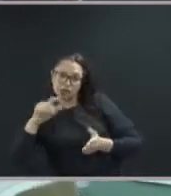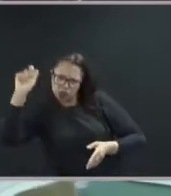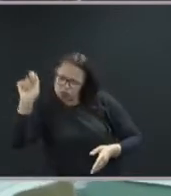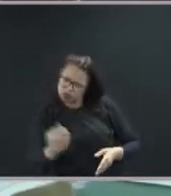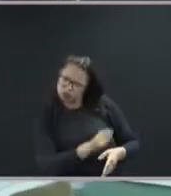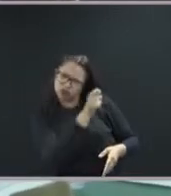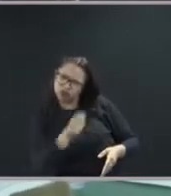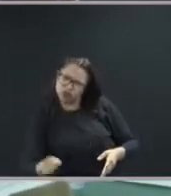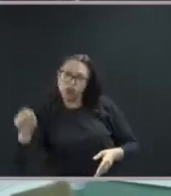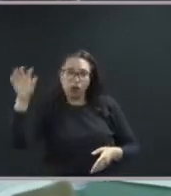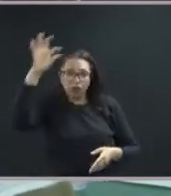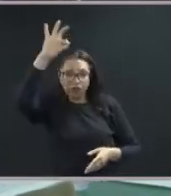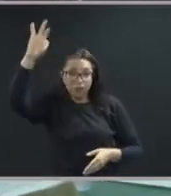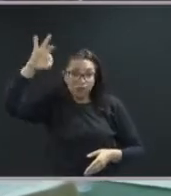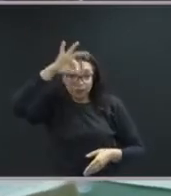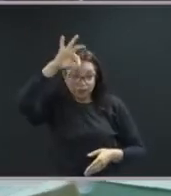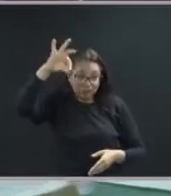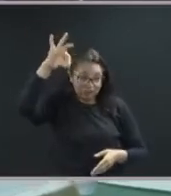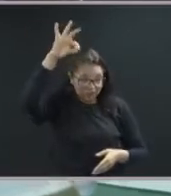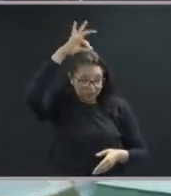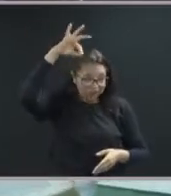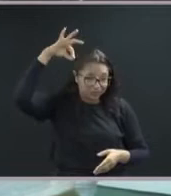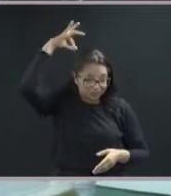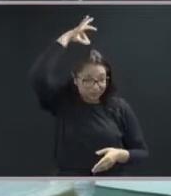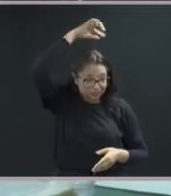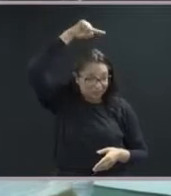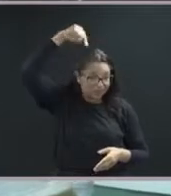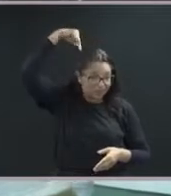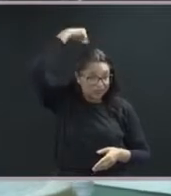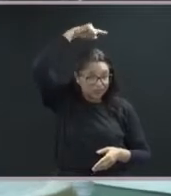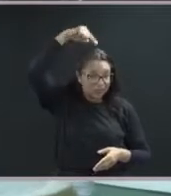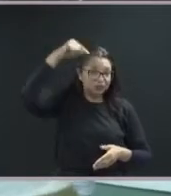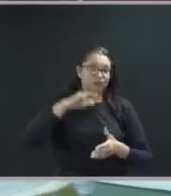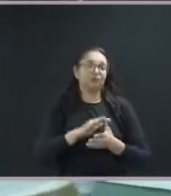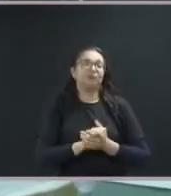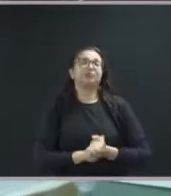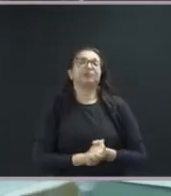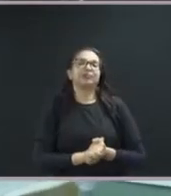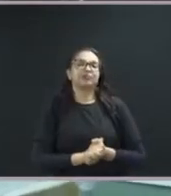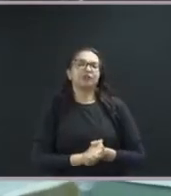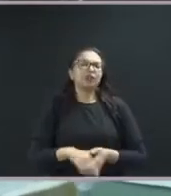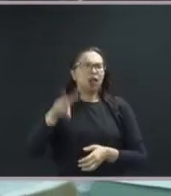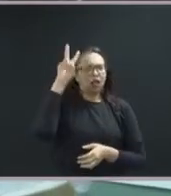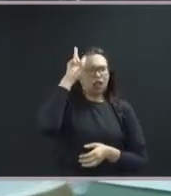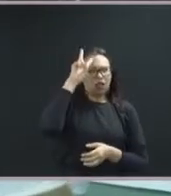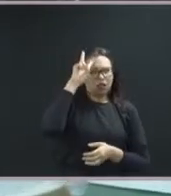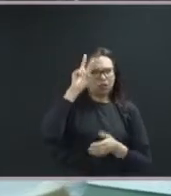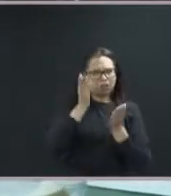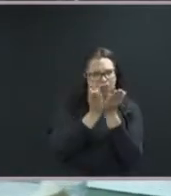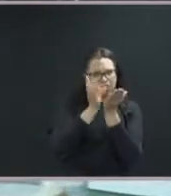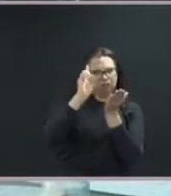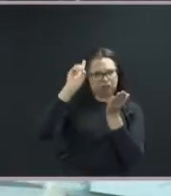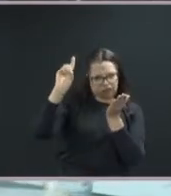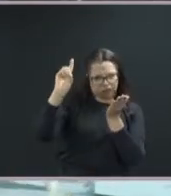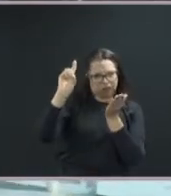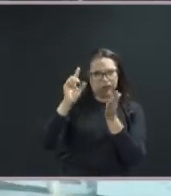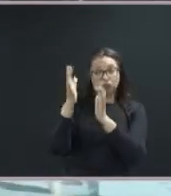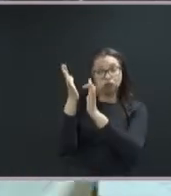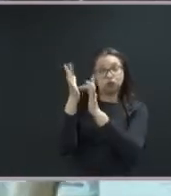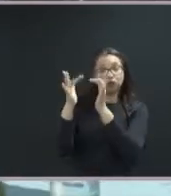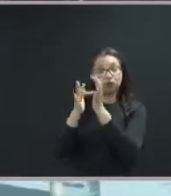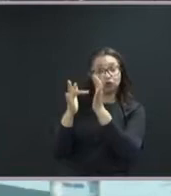espada do Espírito. Jesus, quando estava lá no deserto, o diabo chegou fazendo graça com ele. Jesus dizia para